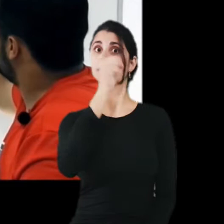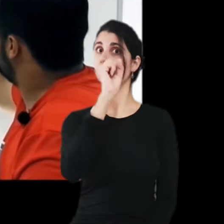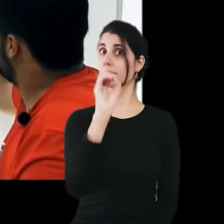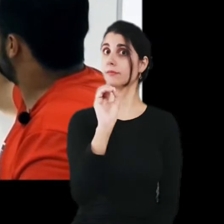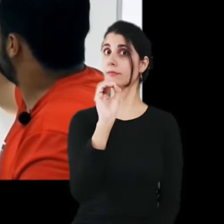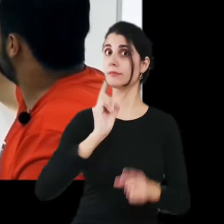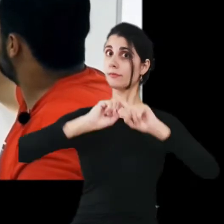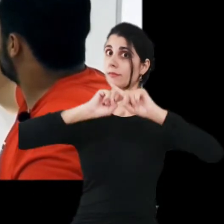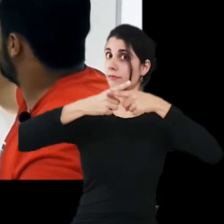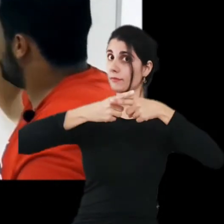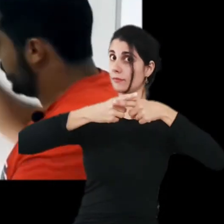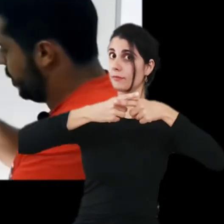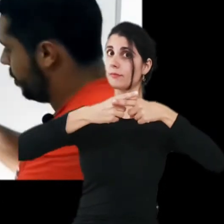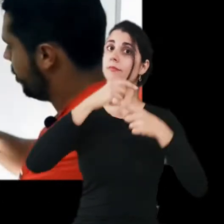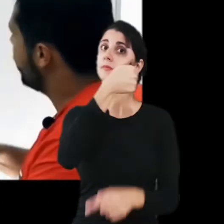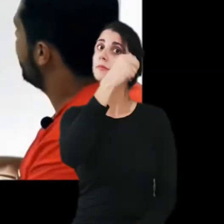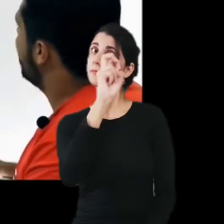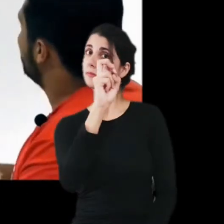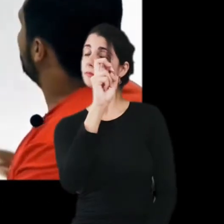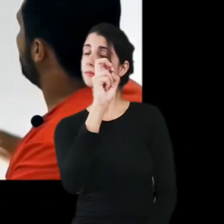180 vezes 15.